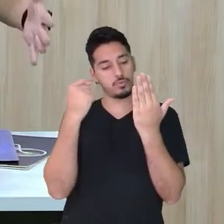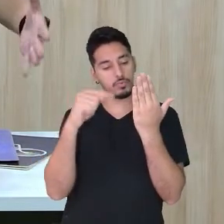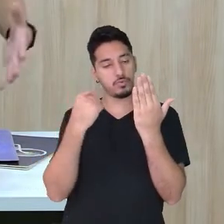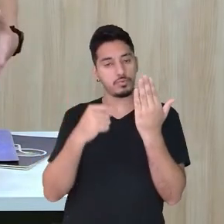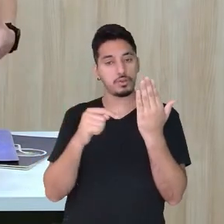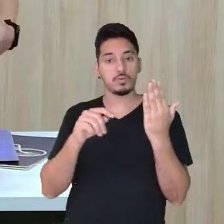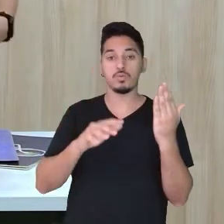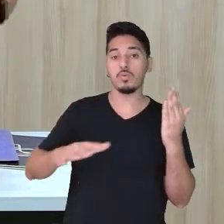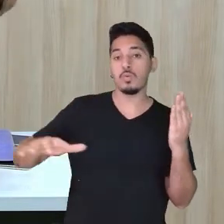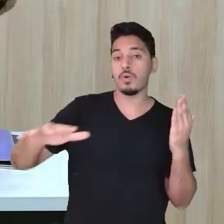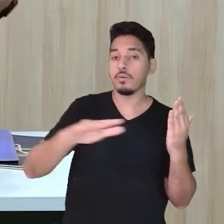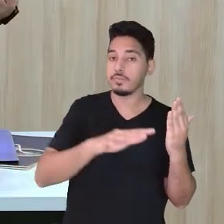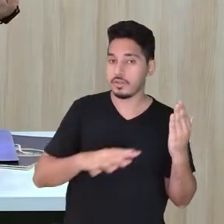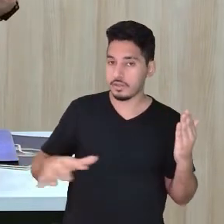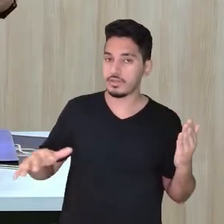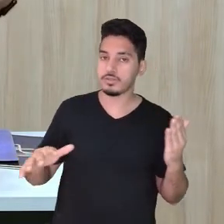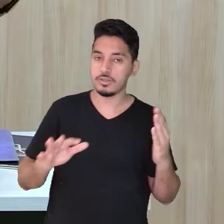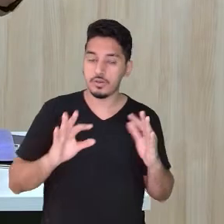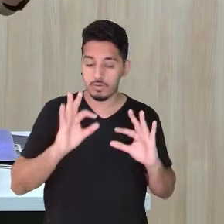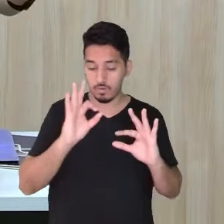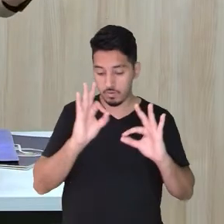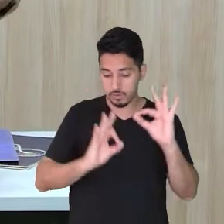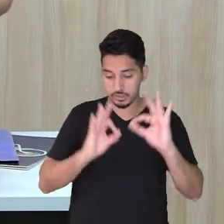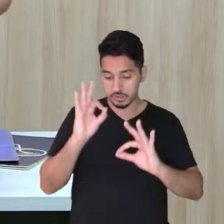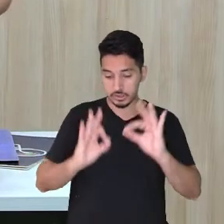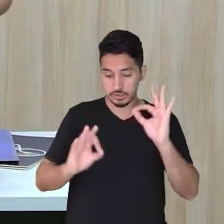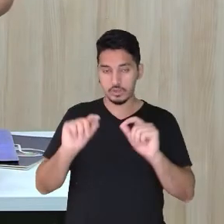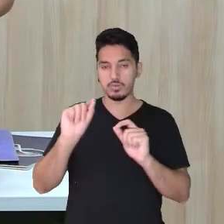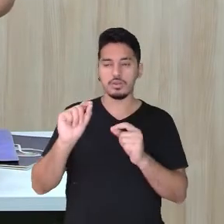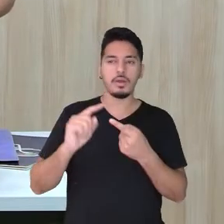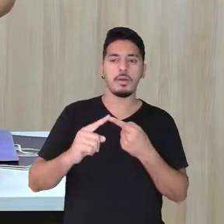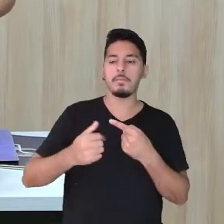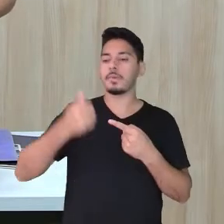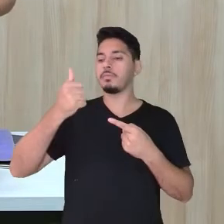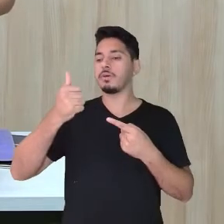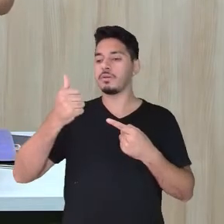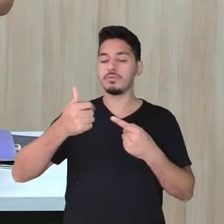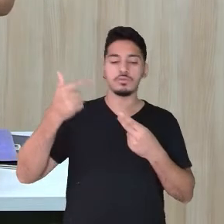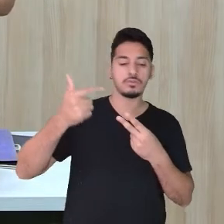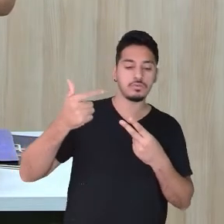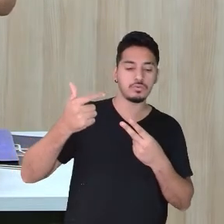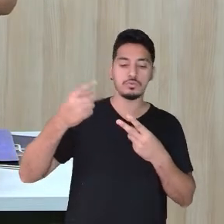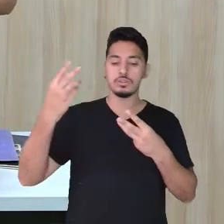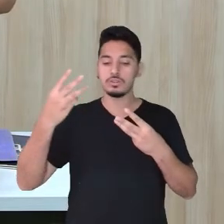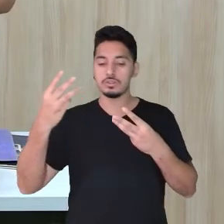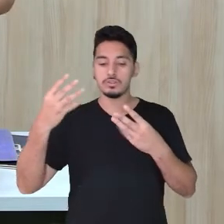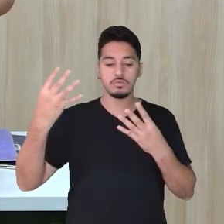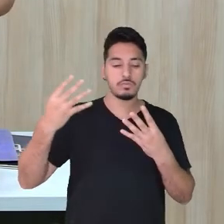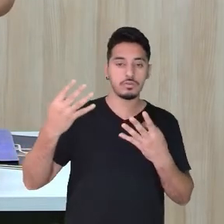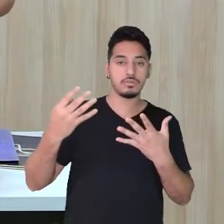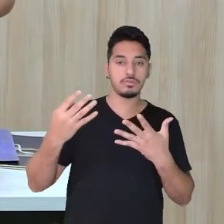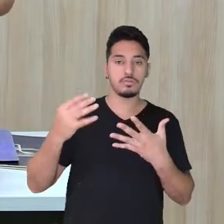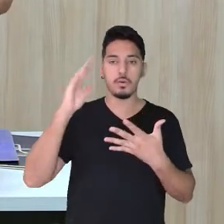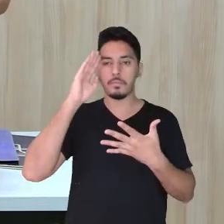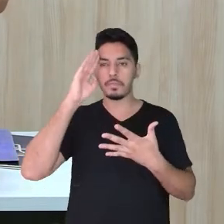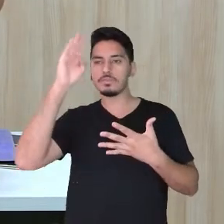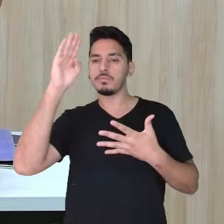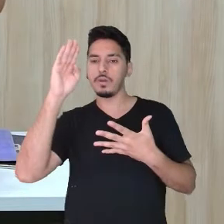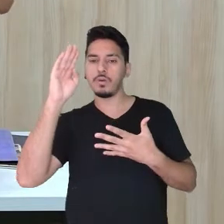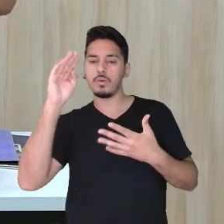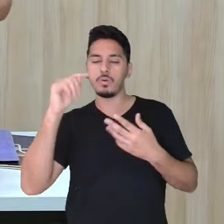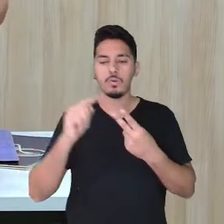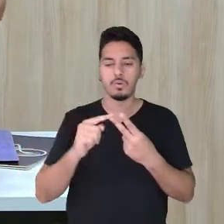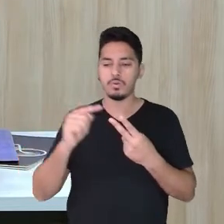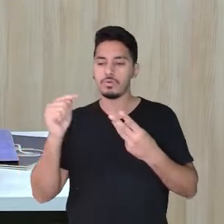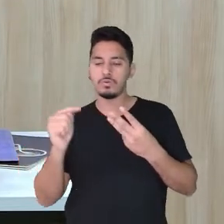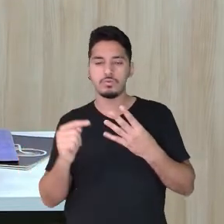do ambiente, uma organização do que vem primeiro, das prioridades daquele momento